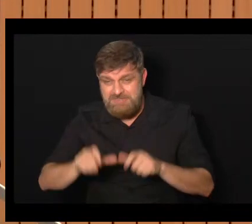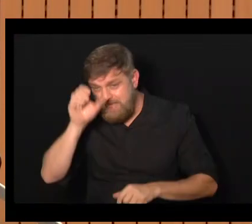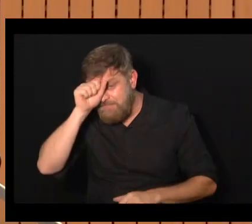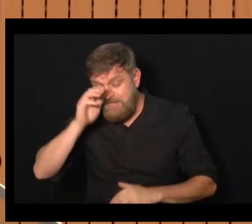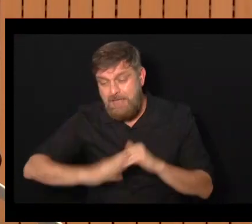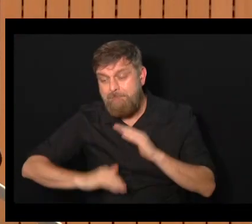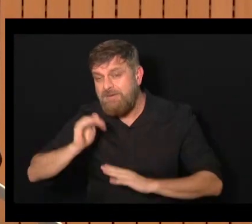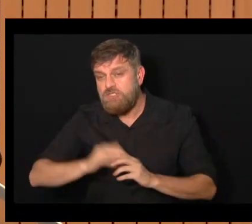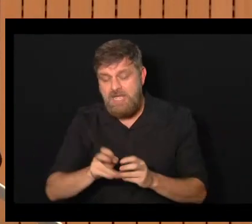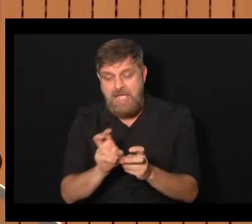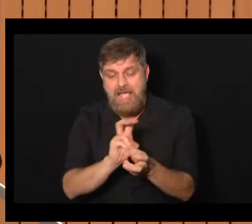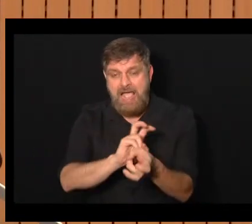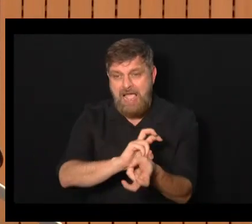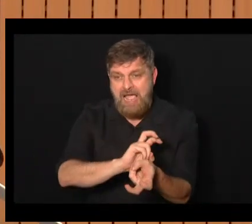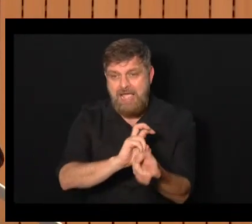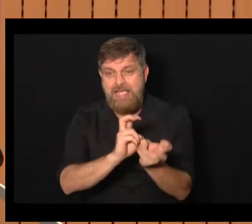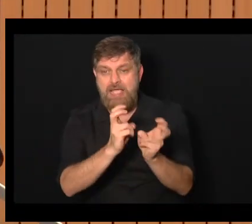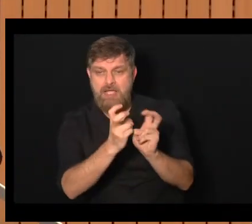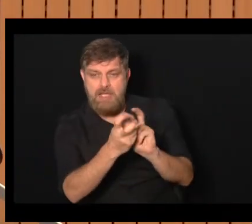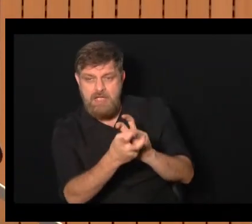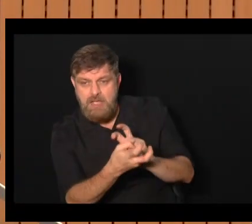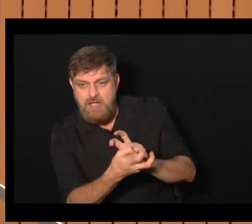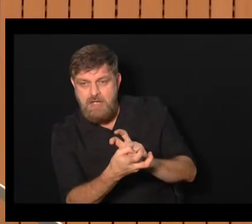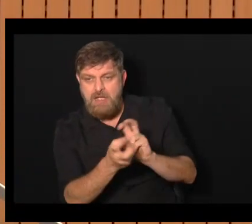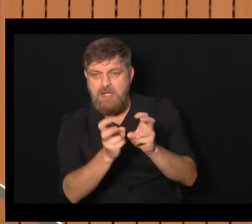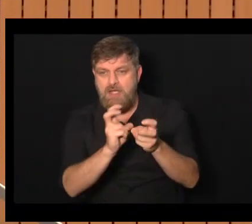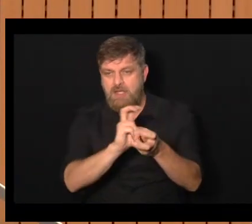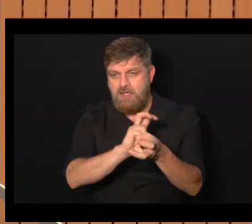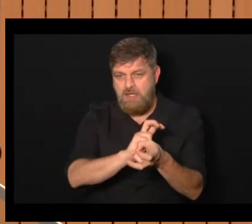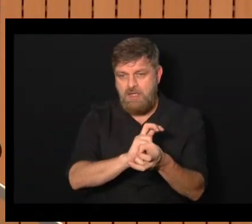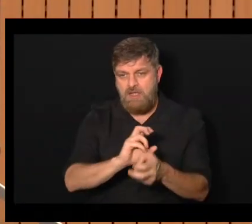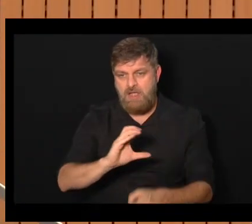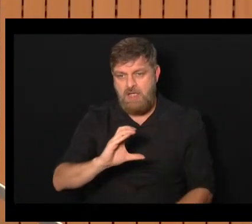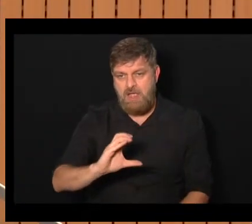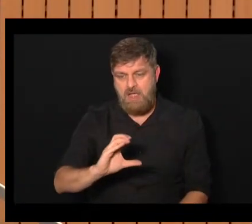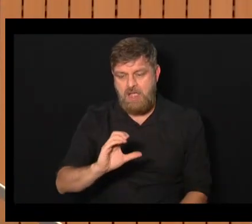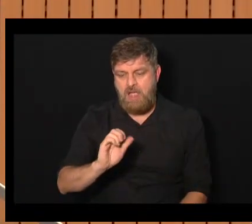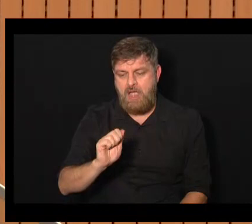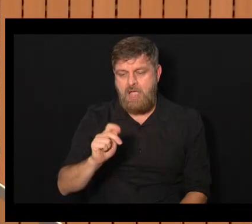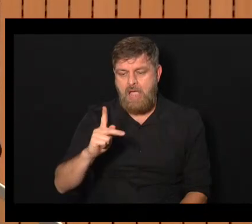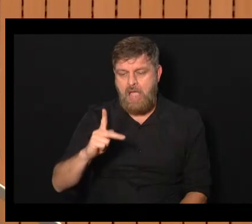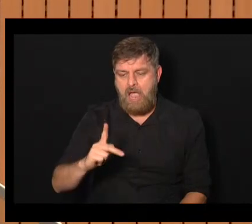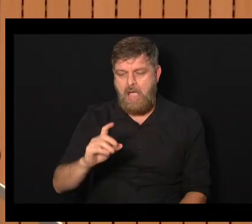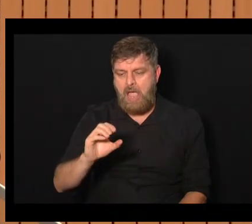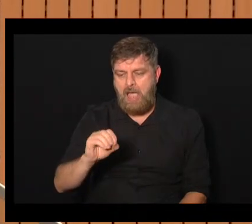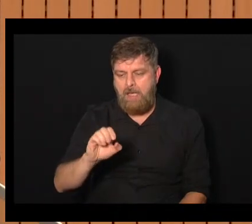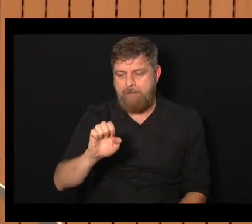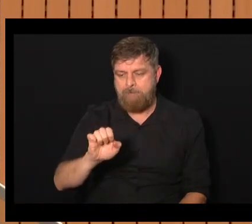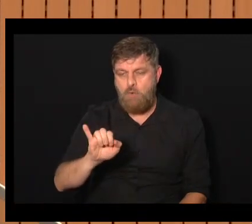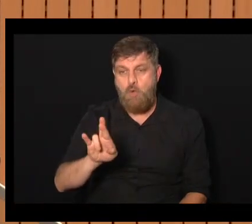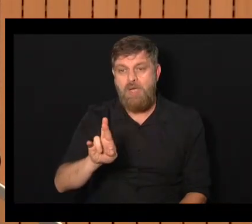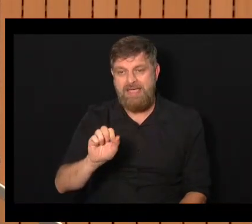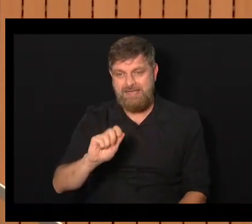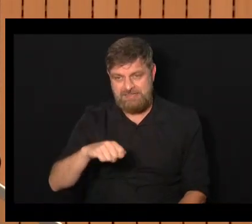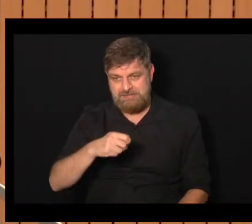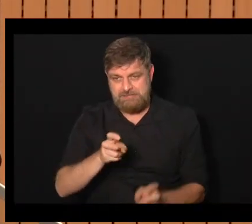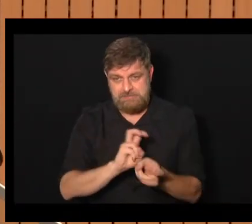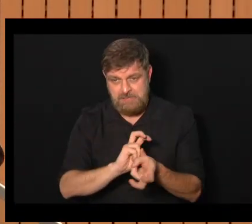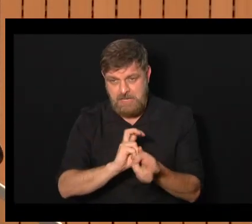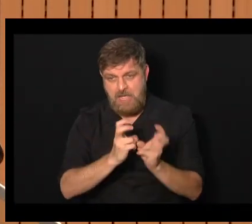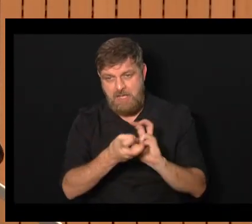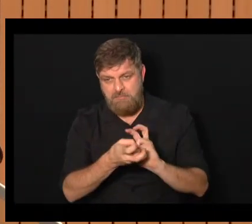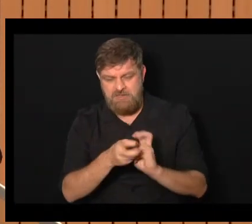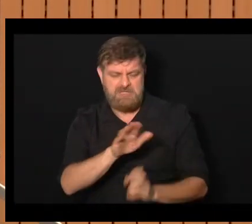praticar esse tipo de esporte. Com certeza é uma atividade cultural que também pode interagir todas as pessoas,